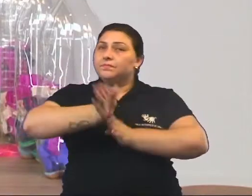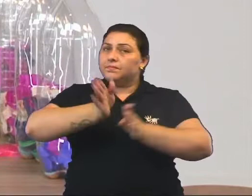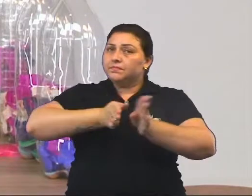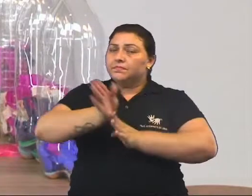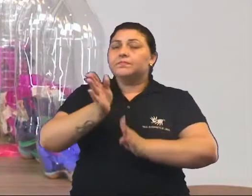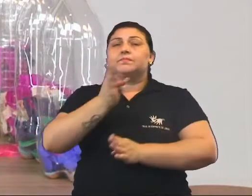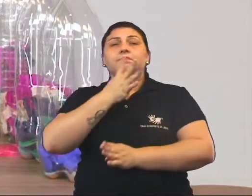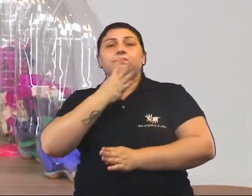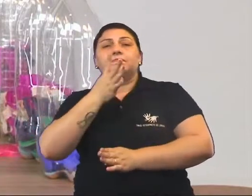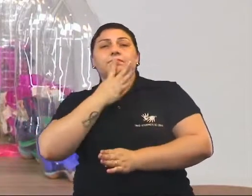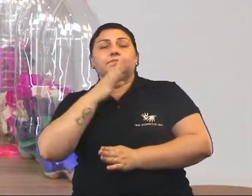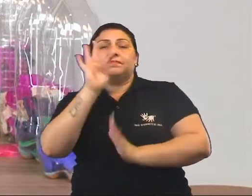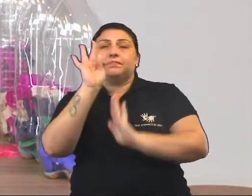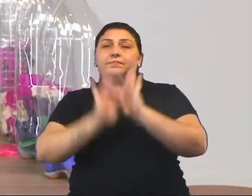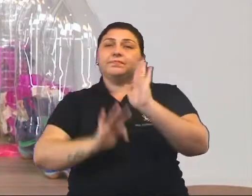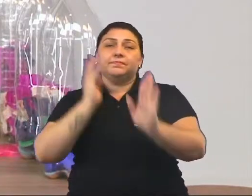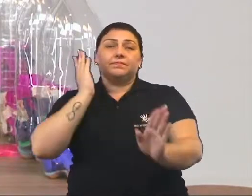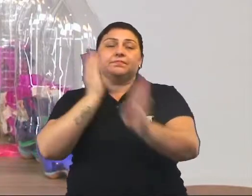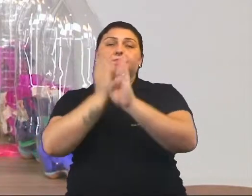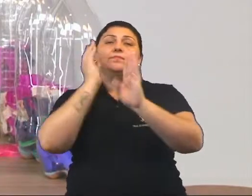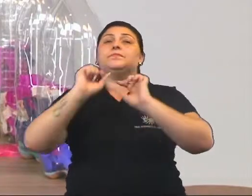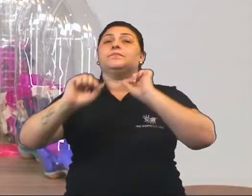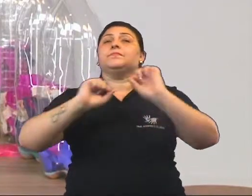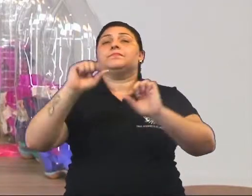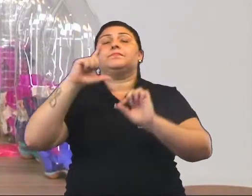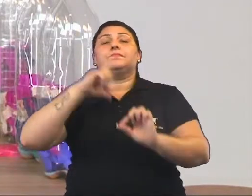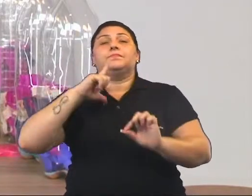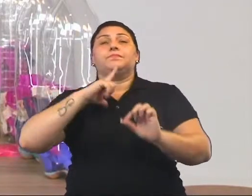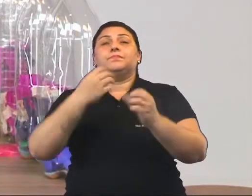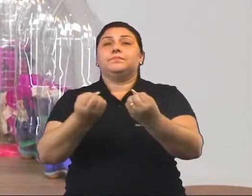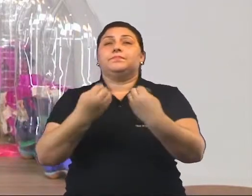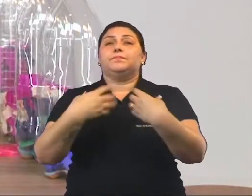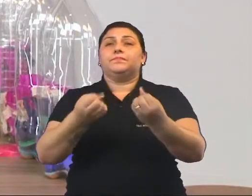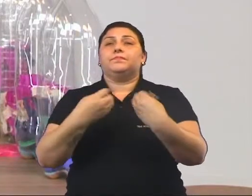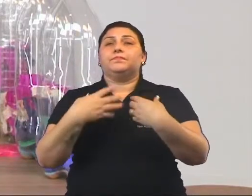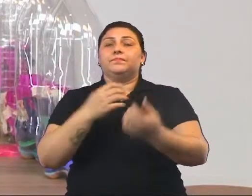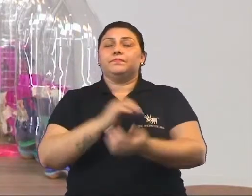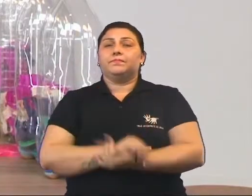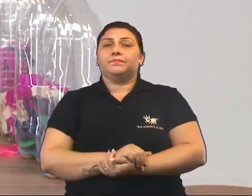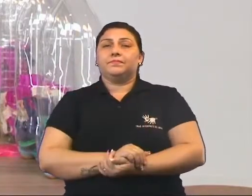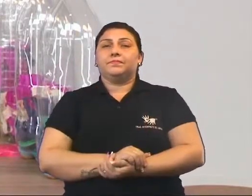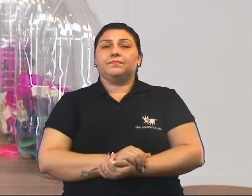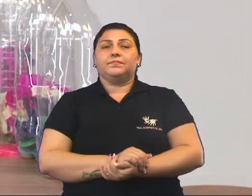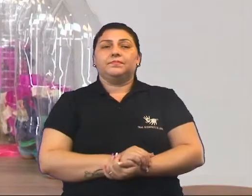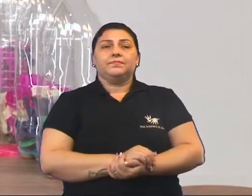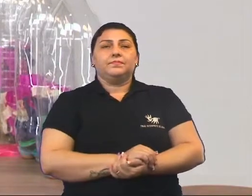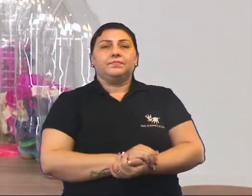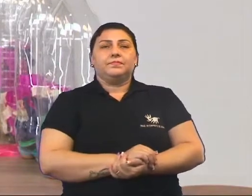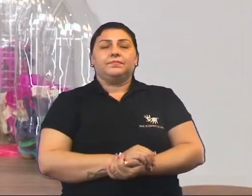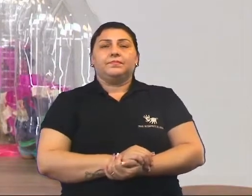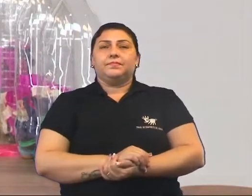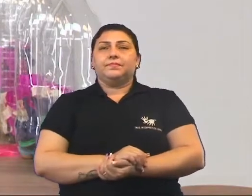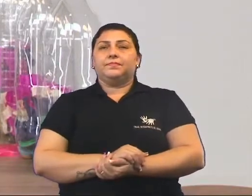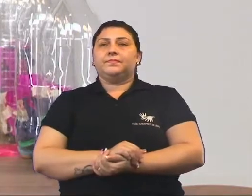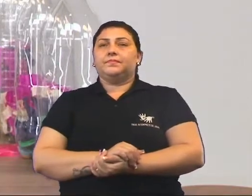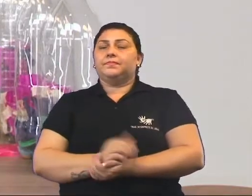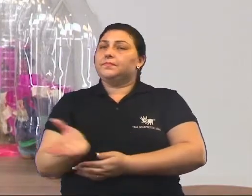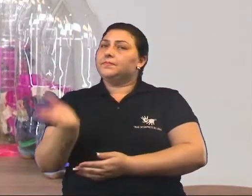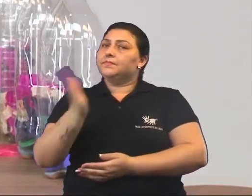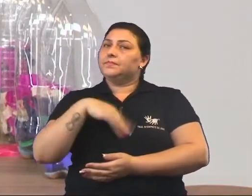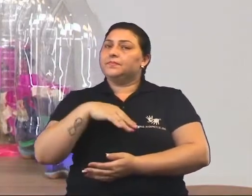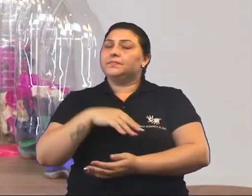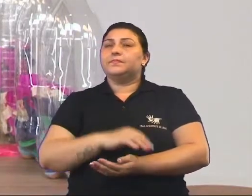vamos conhecer o nosso texto e vamos descobrir o que, que ele está nos ensinando, o que ele vai nos ensinar a montar. Vamos